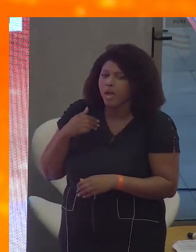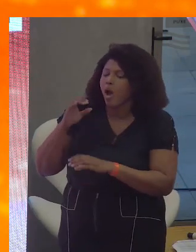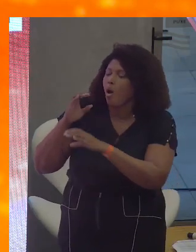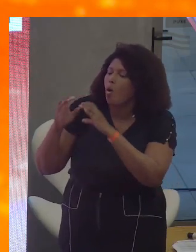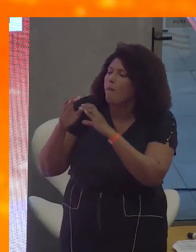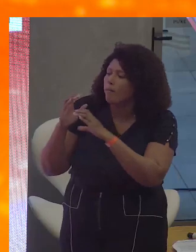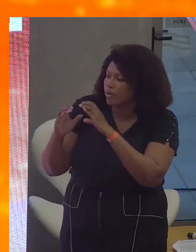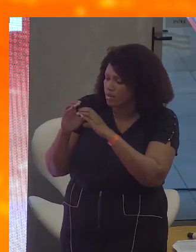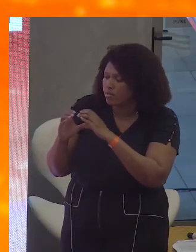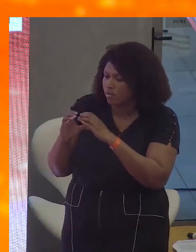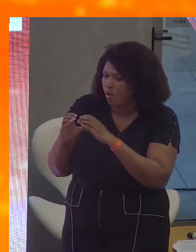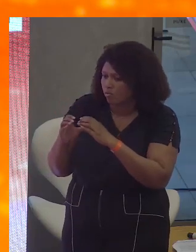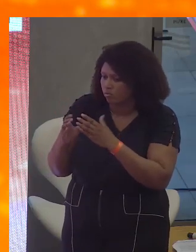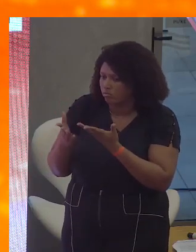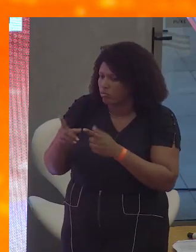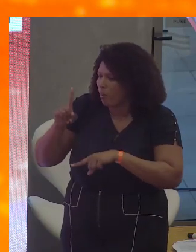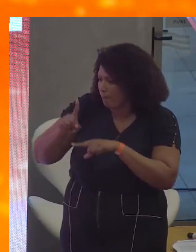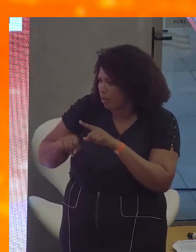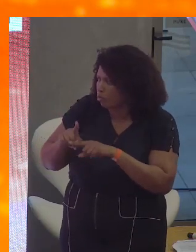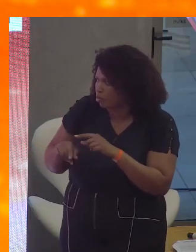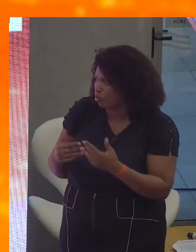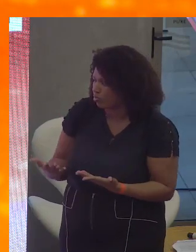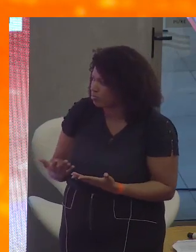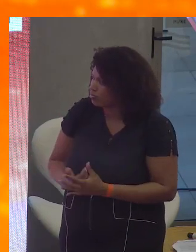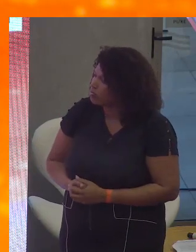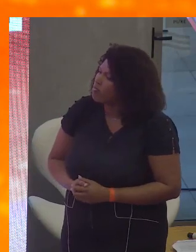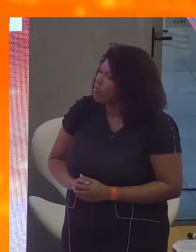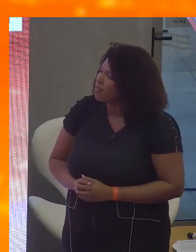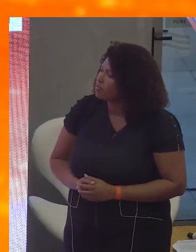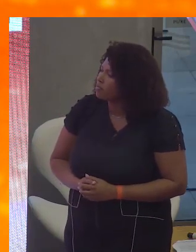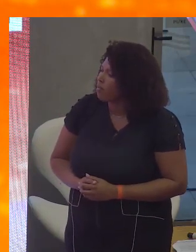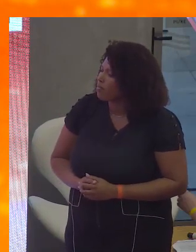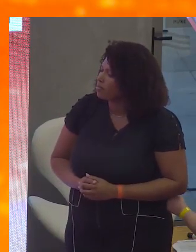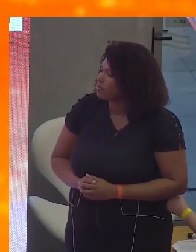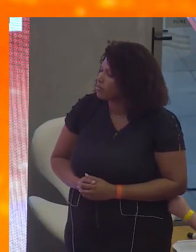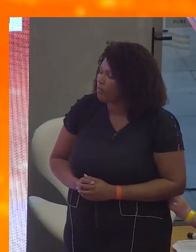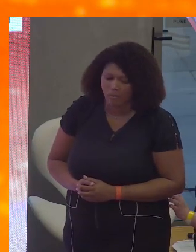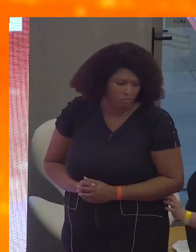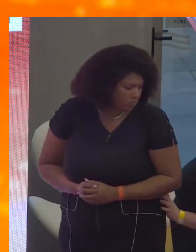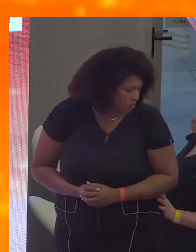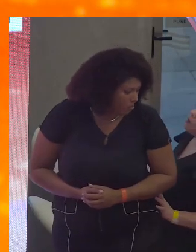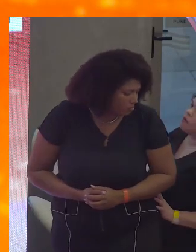comunicação de produto. Acabou.